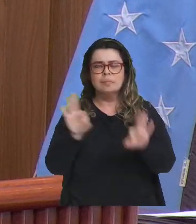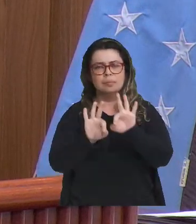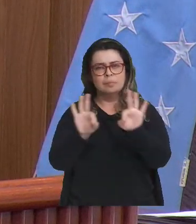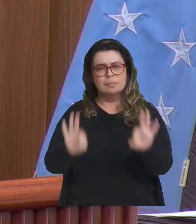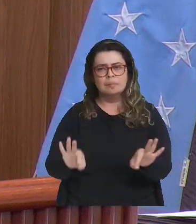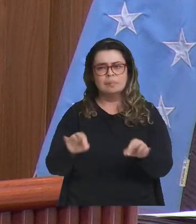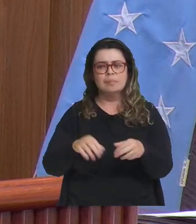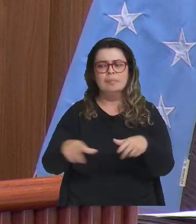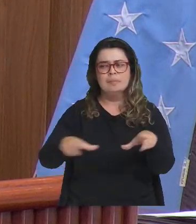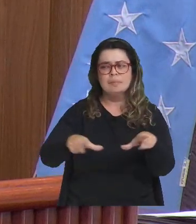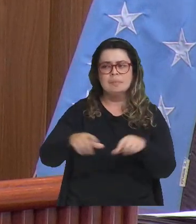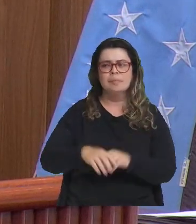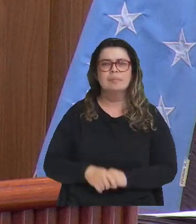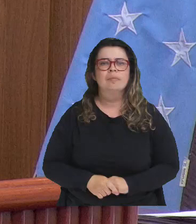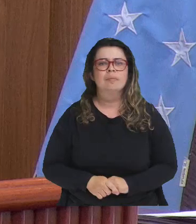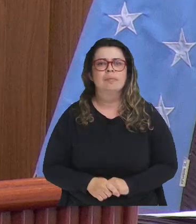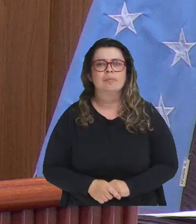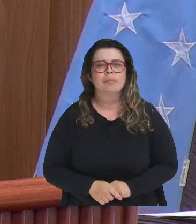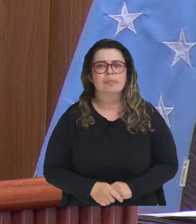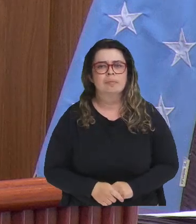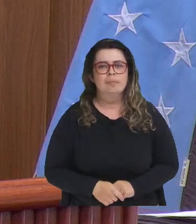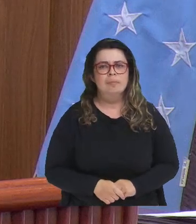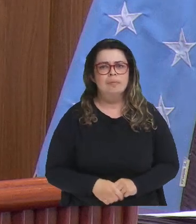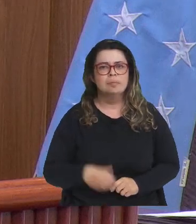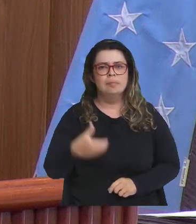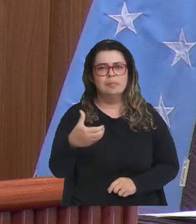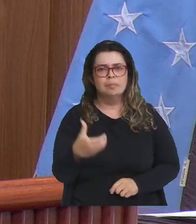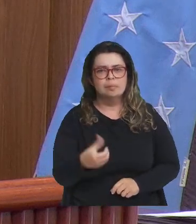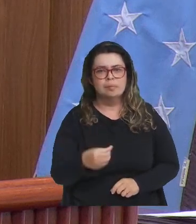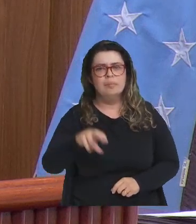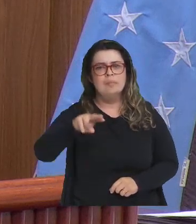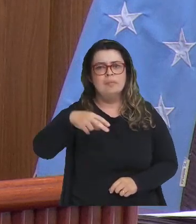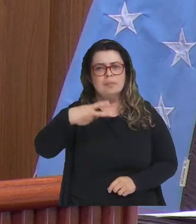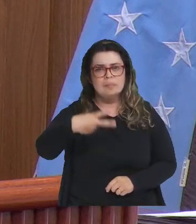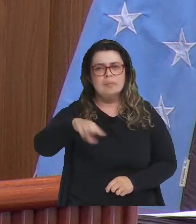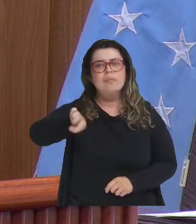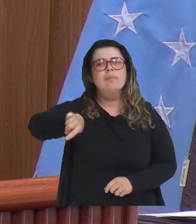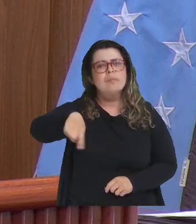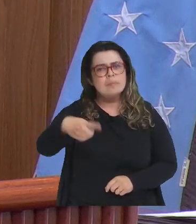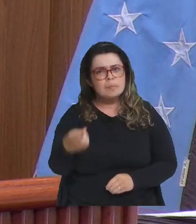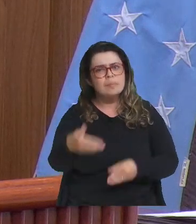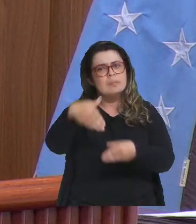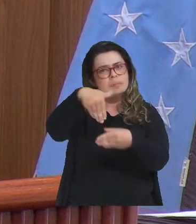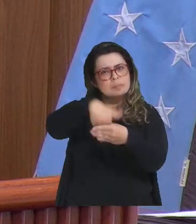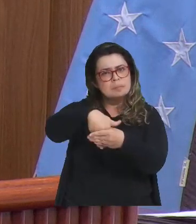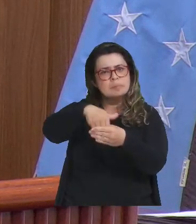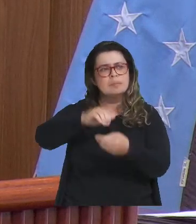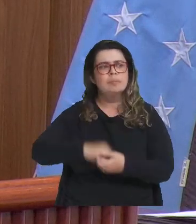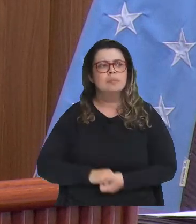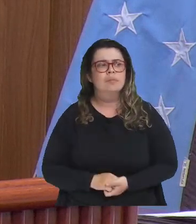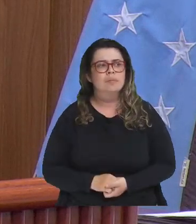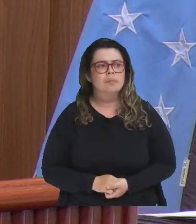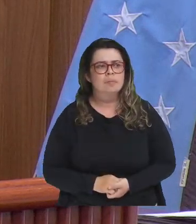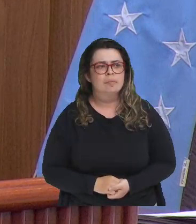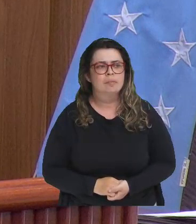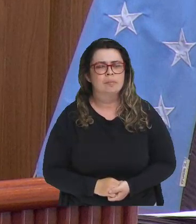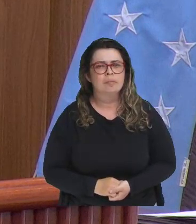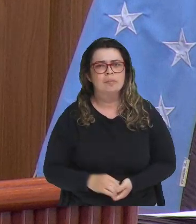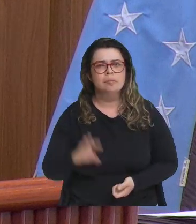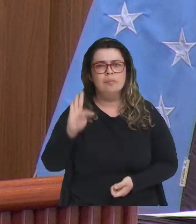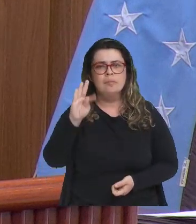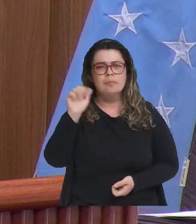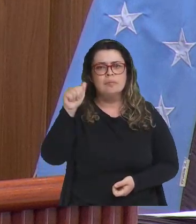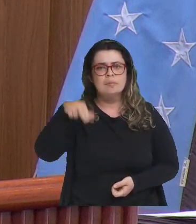trabalho. Ao todo foram 62.666 votos que o deputado teve, né? A candidata a deputada Tânia Fruc